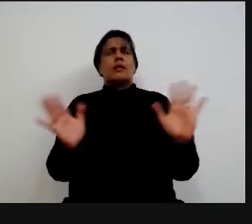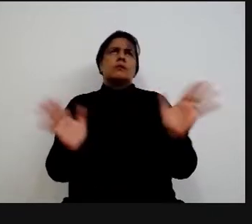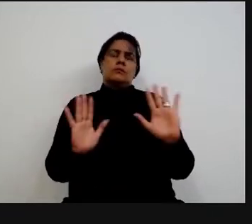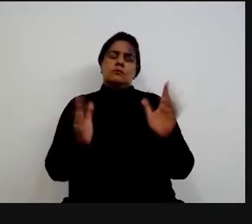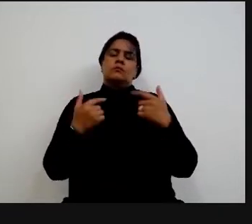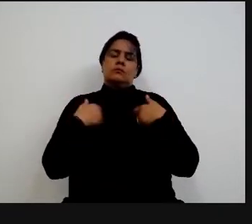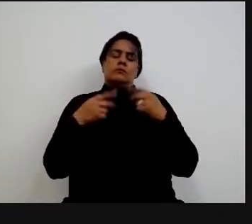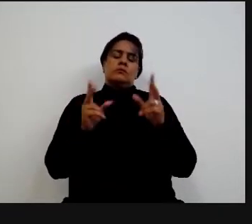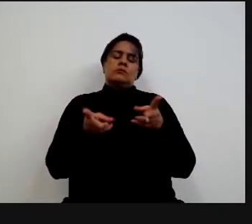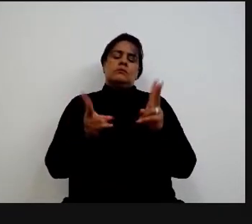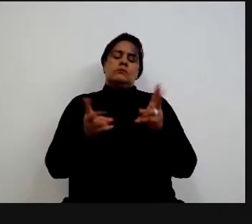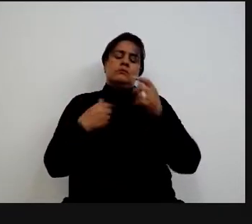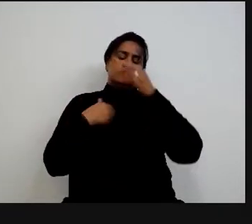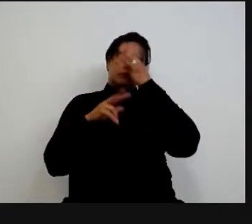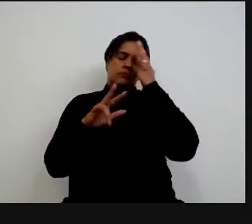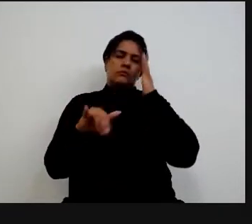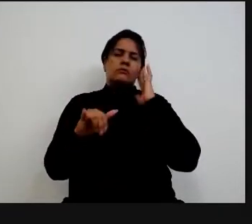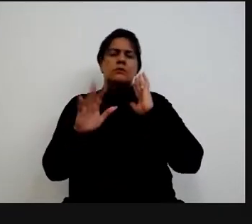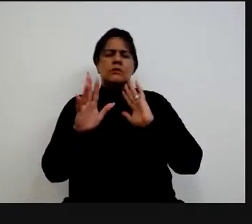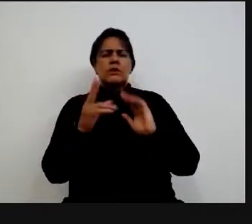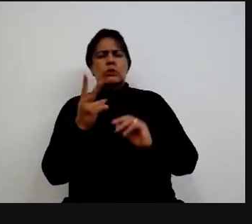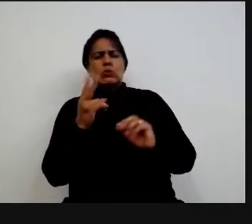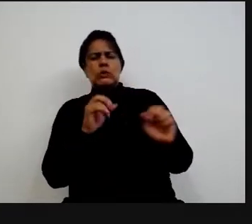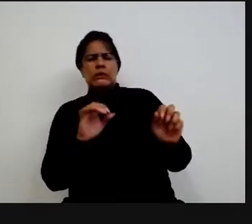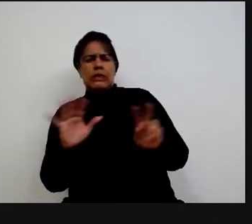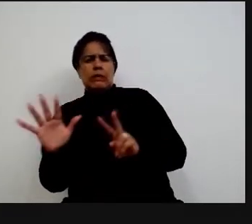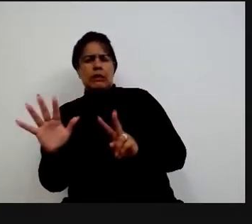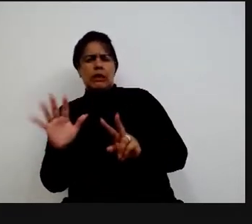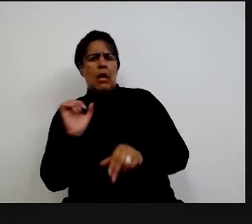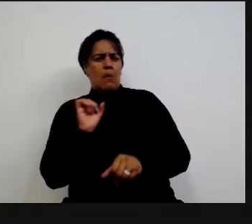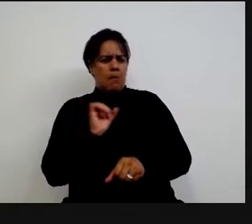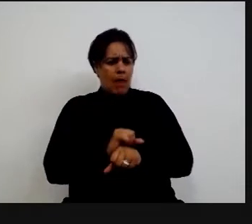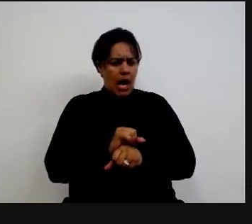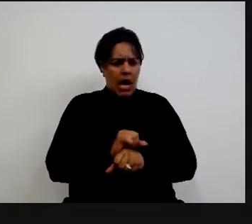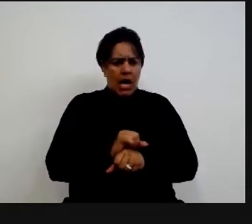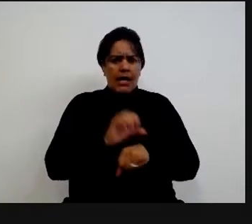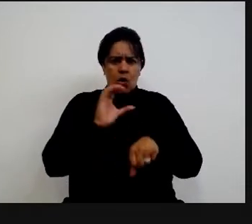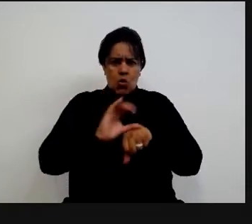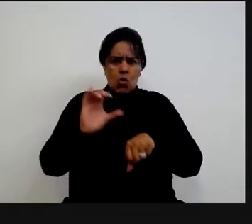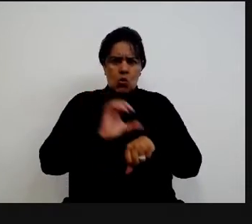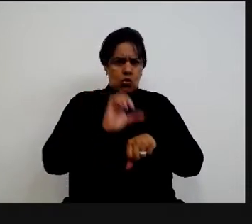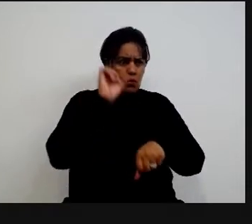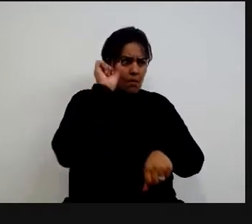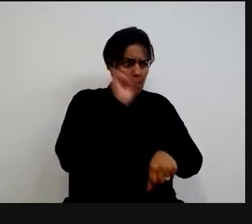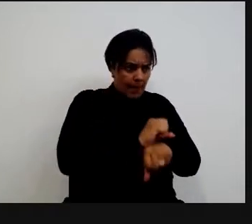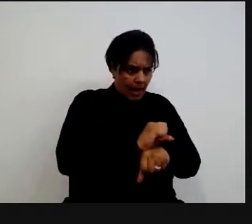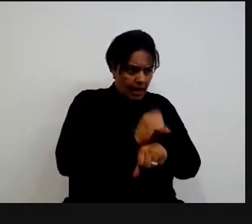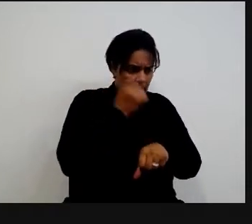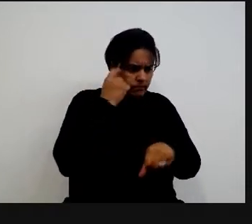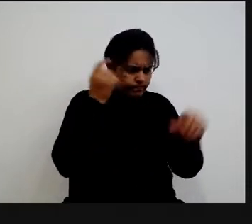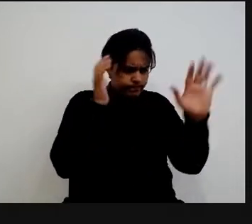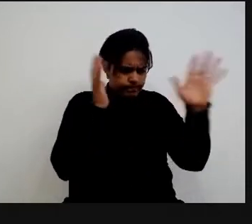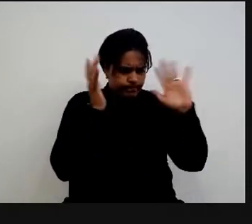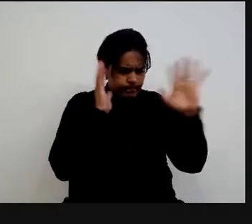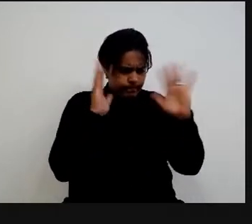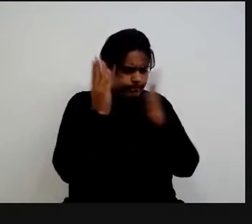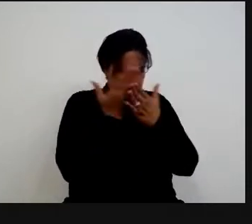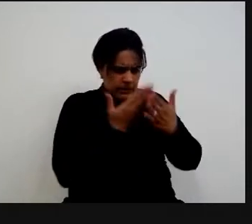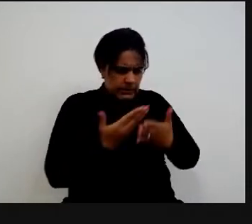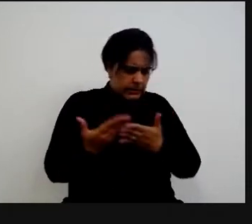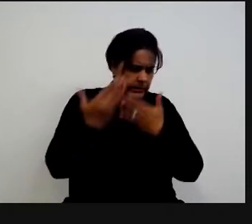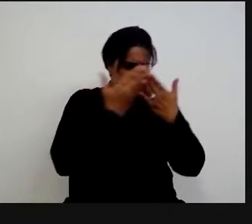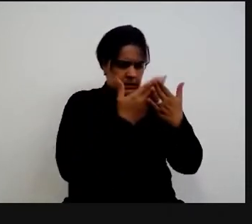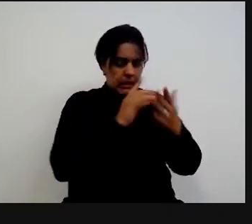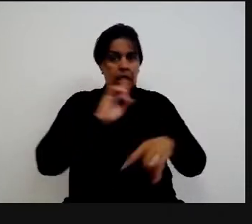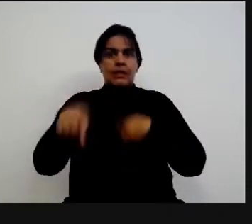vamos manter, né? Acho que foram 2 semanas de suspensão total ali de curso mesmo, ou menos, né? Mas